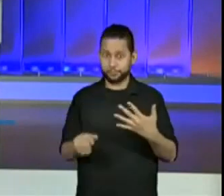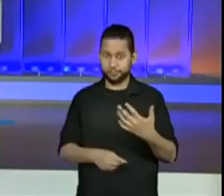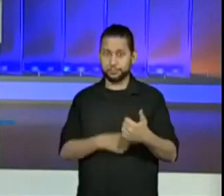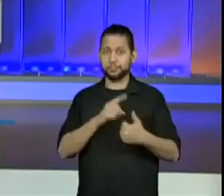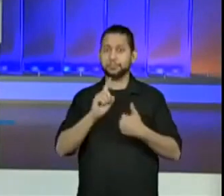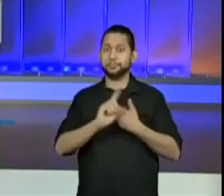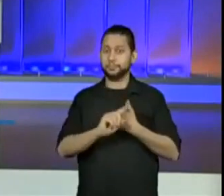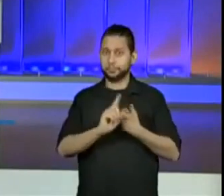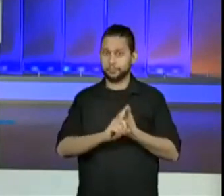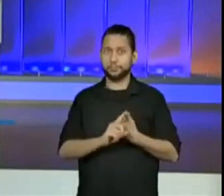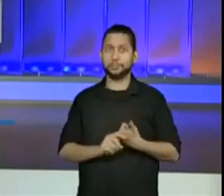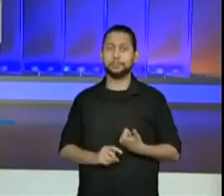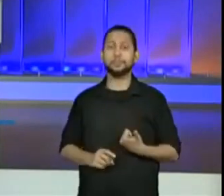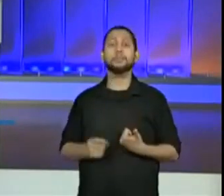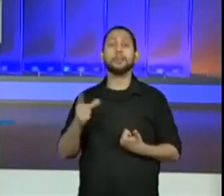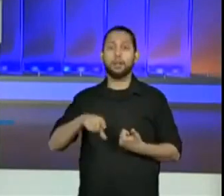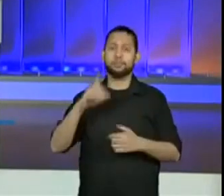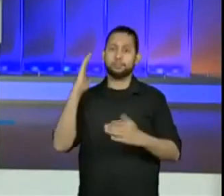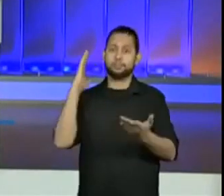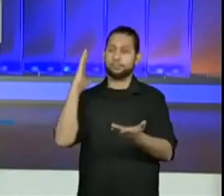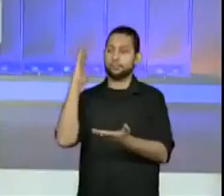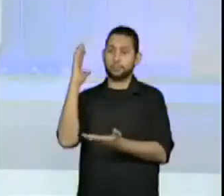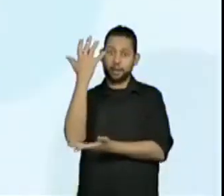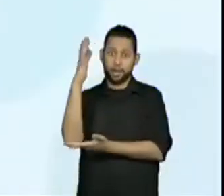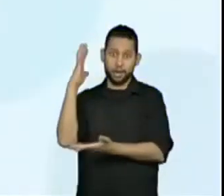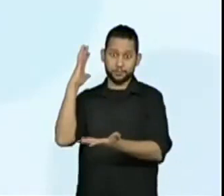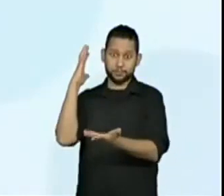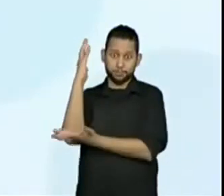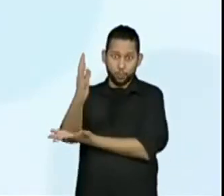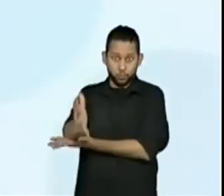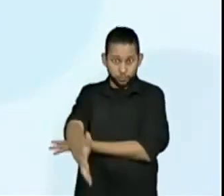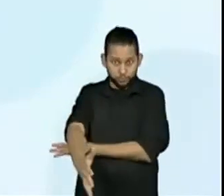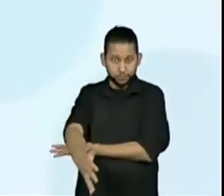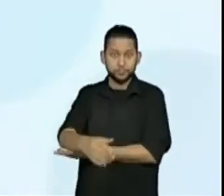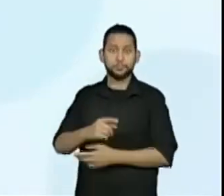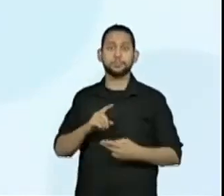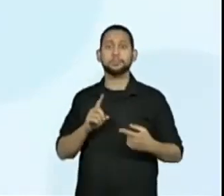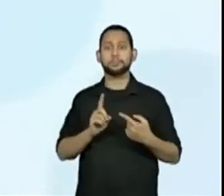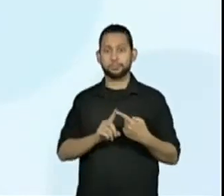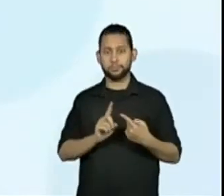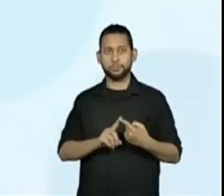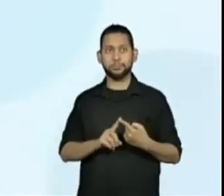As causas de destruição. O desmatamento, que eu já vou registrar aqui.